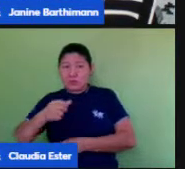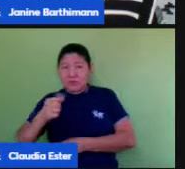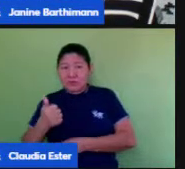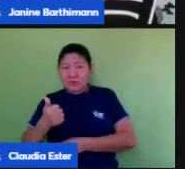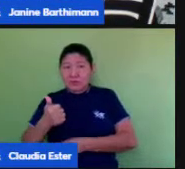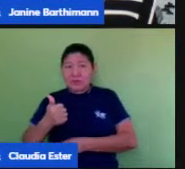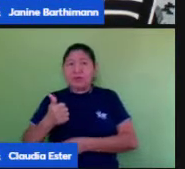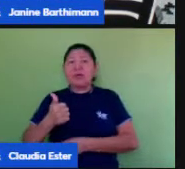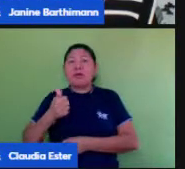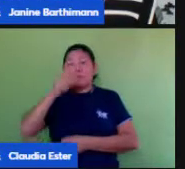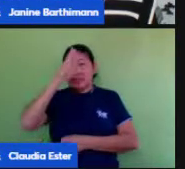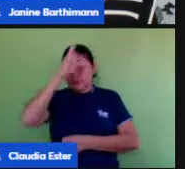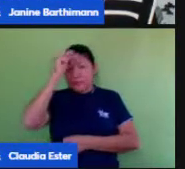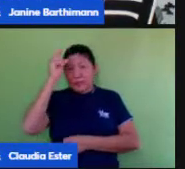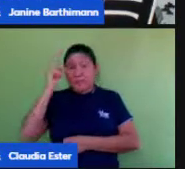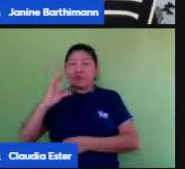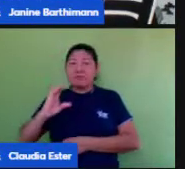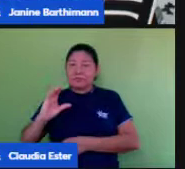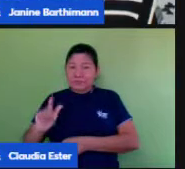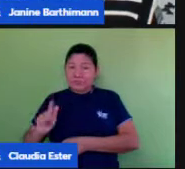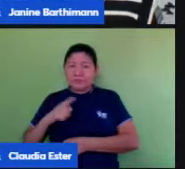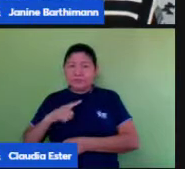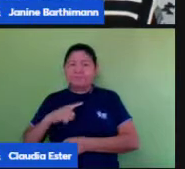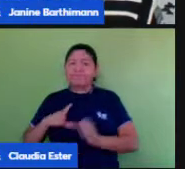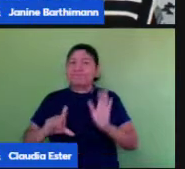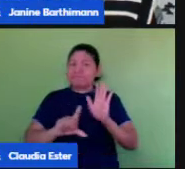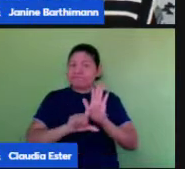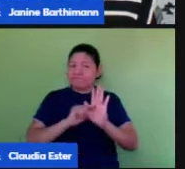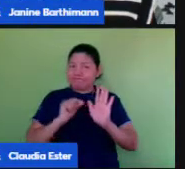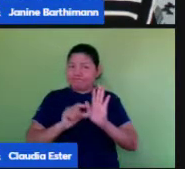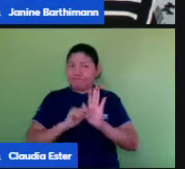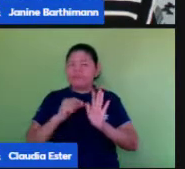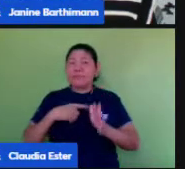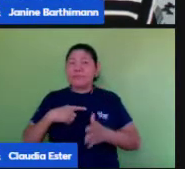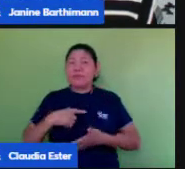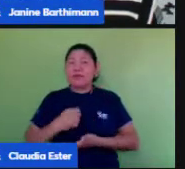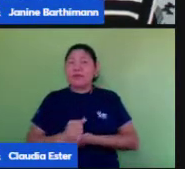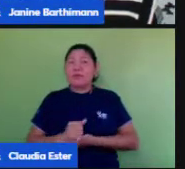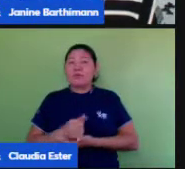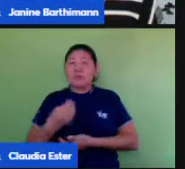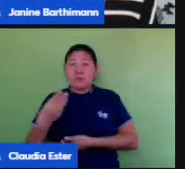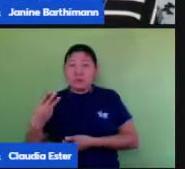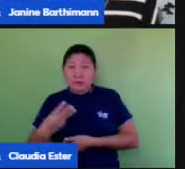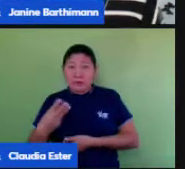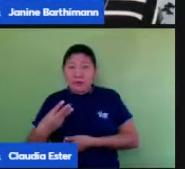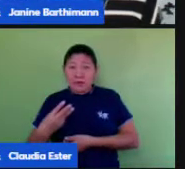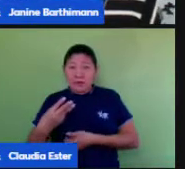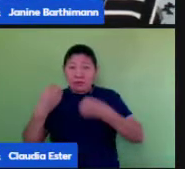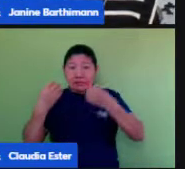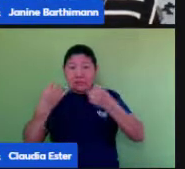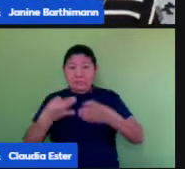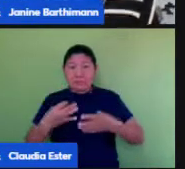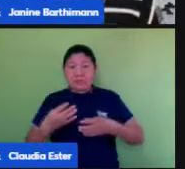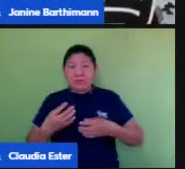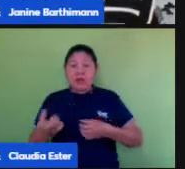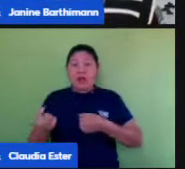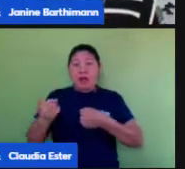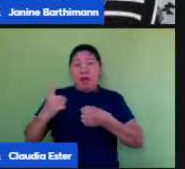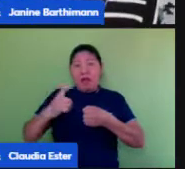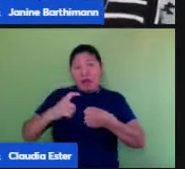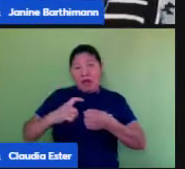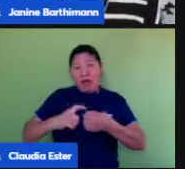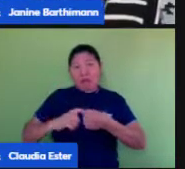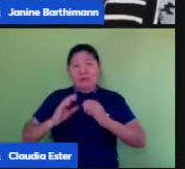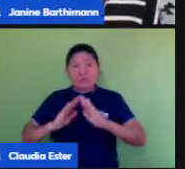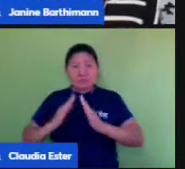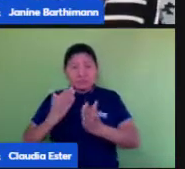no artigo 3, parágrafo 1, veja, ele colocou assim: o retorno às aulas presenciais deverá